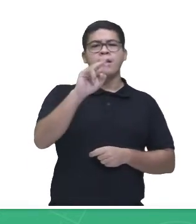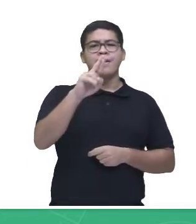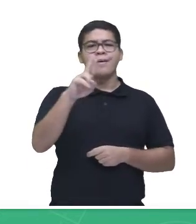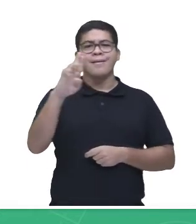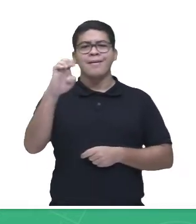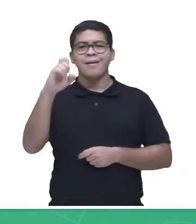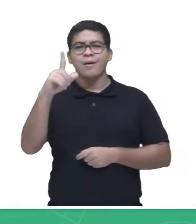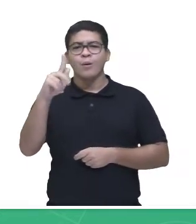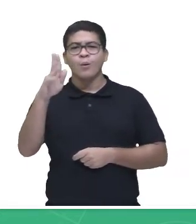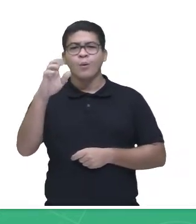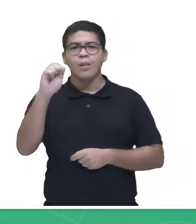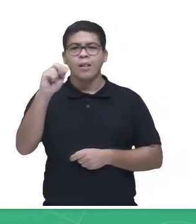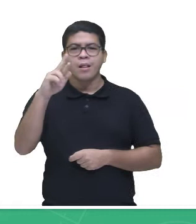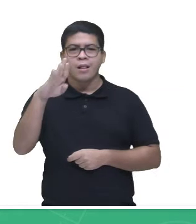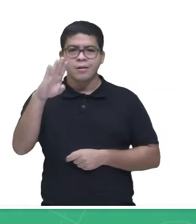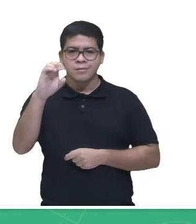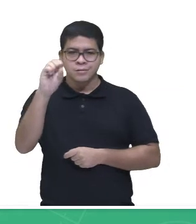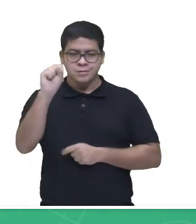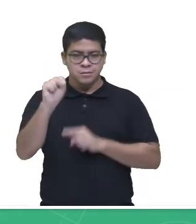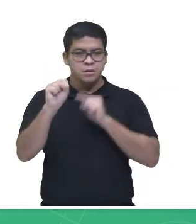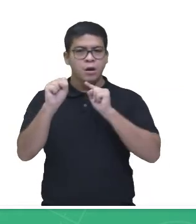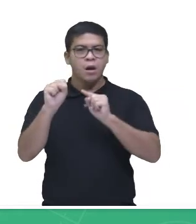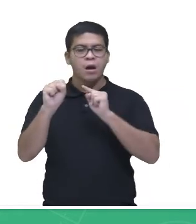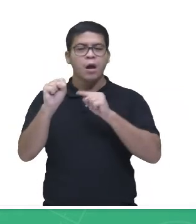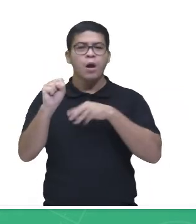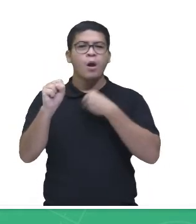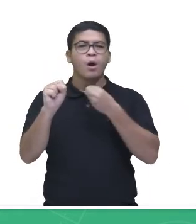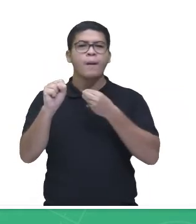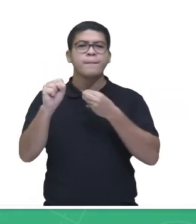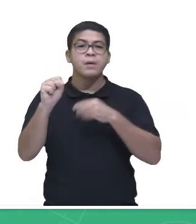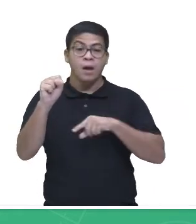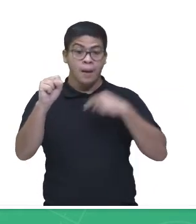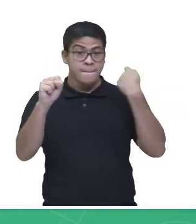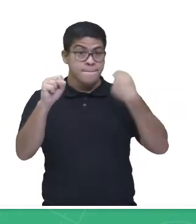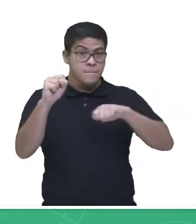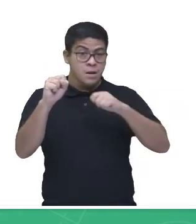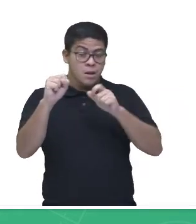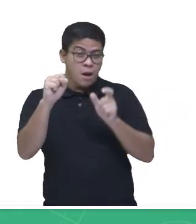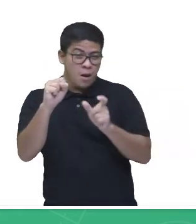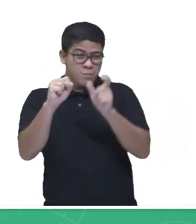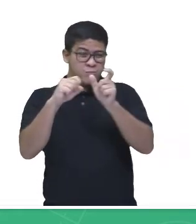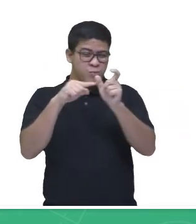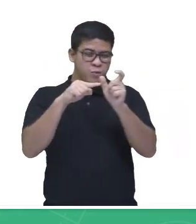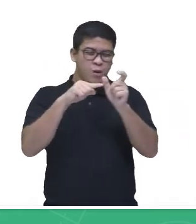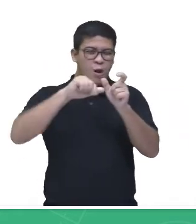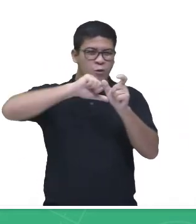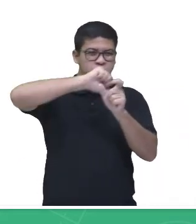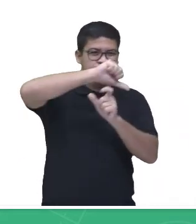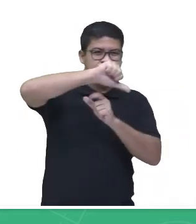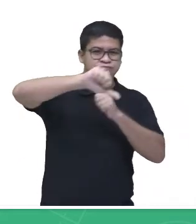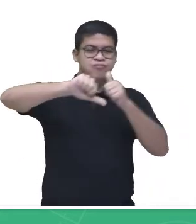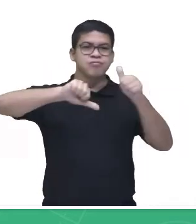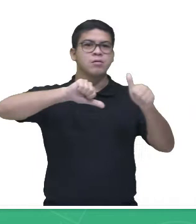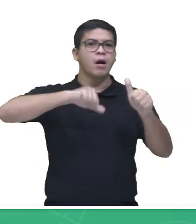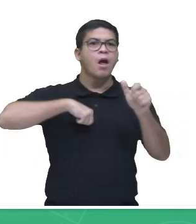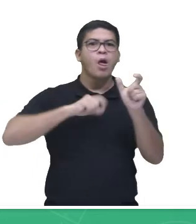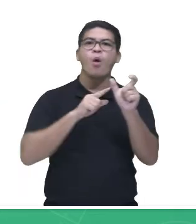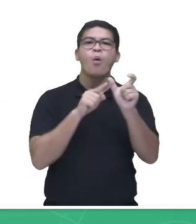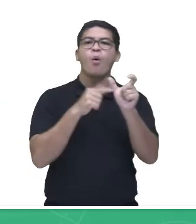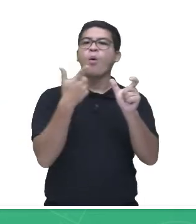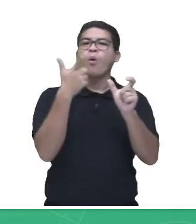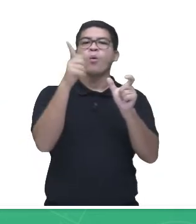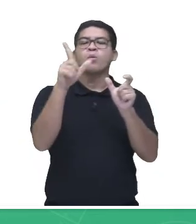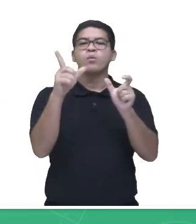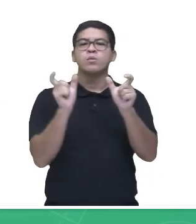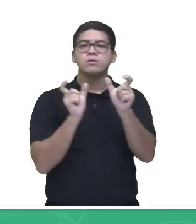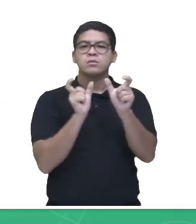ela é alterada. Ela é alterada na sua conjugação verbal. E aqui, no caso da conjugação para nós,